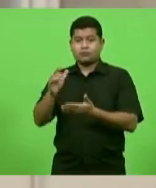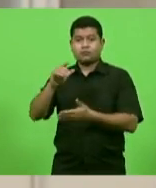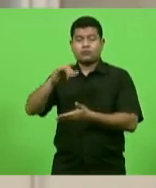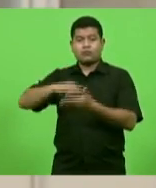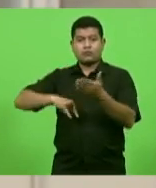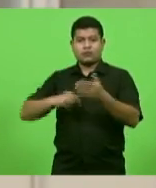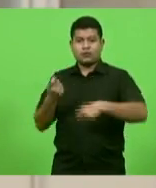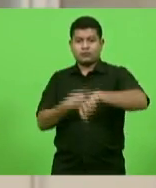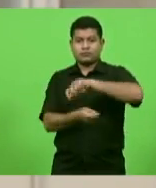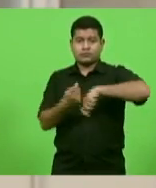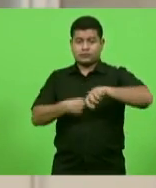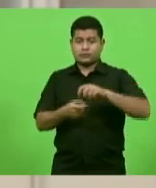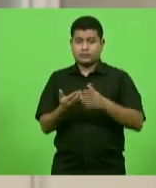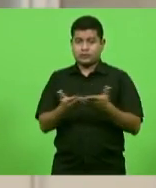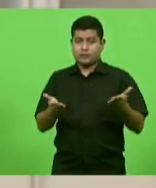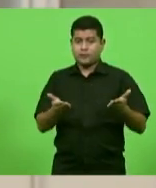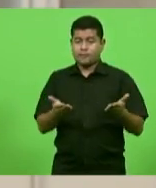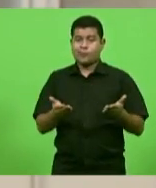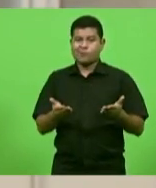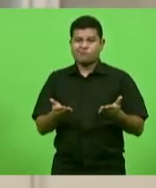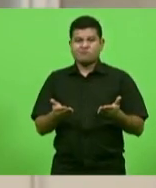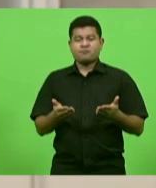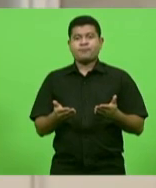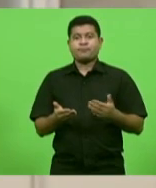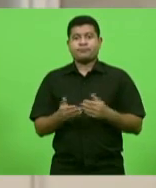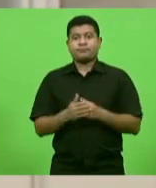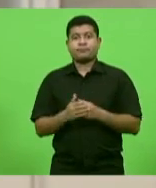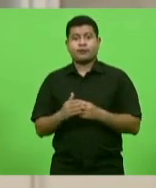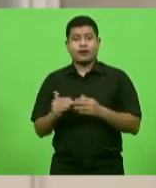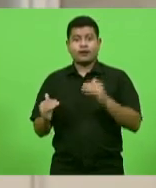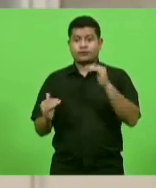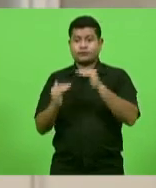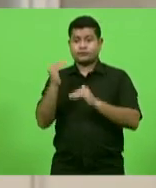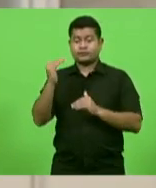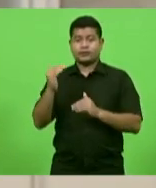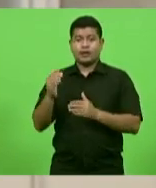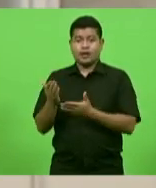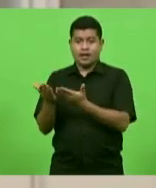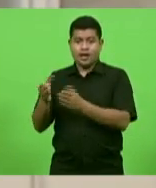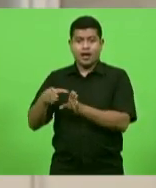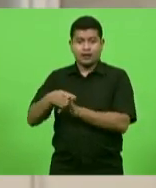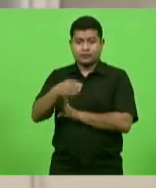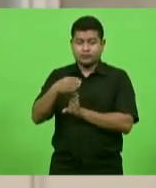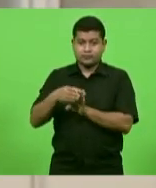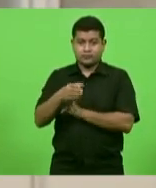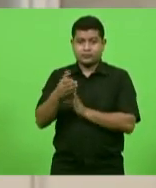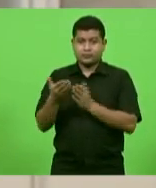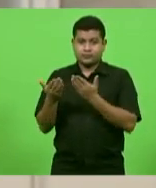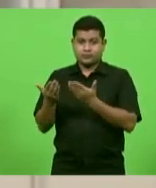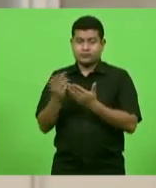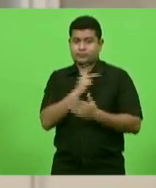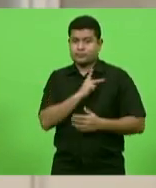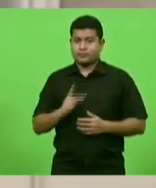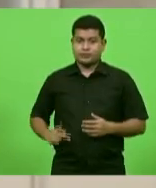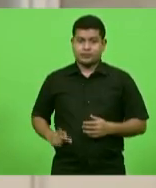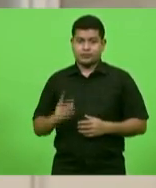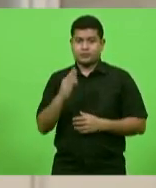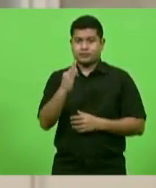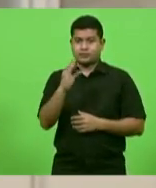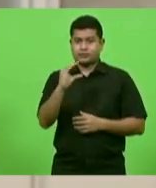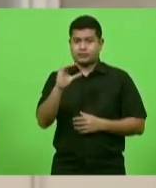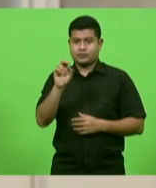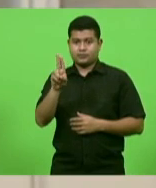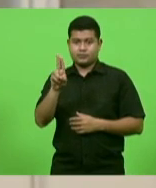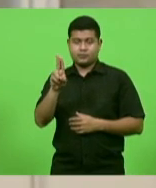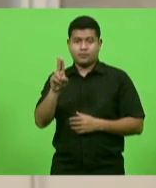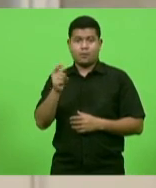administrativos em Manifesto descompasso com as orientações do presidente do Tribunal de Contas é